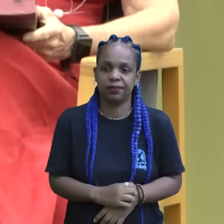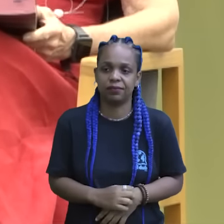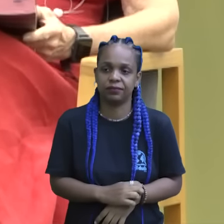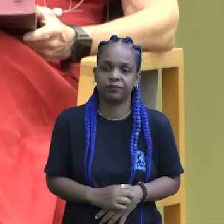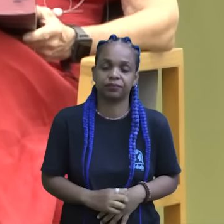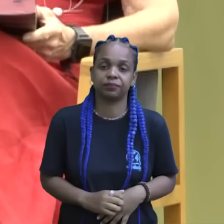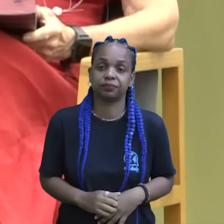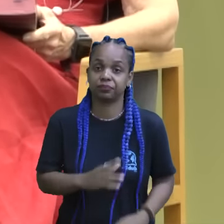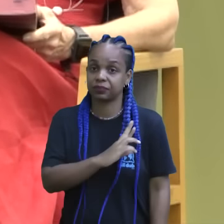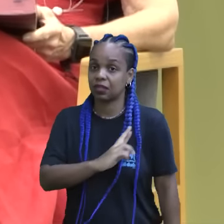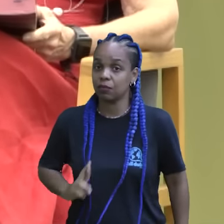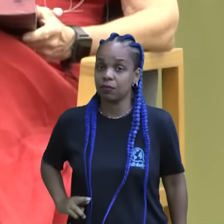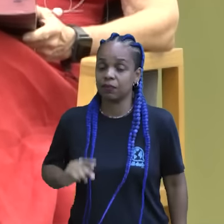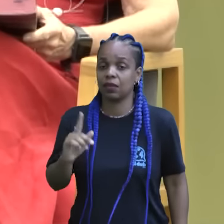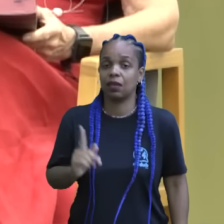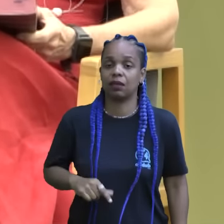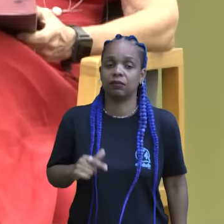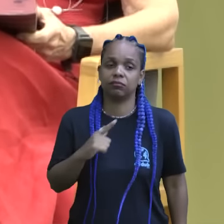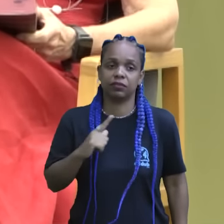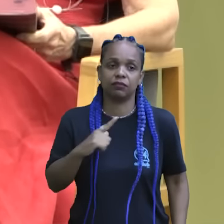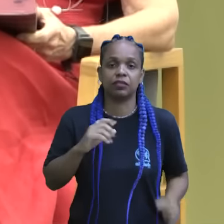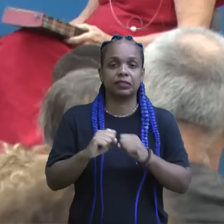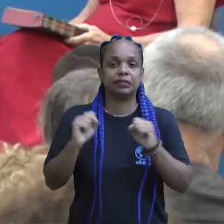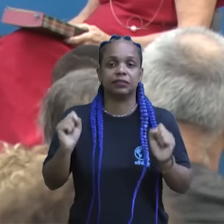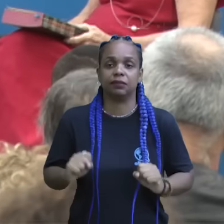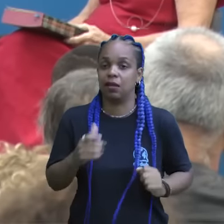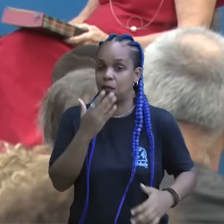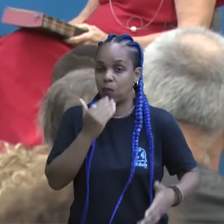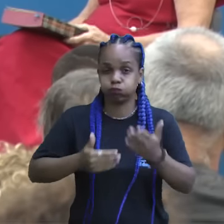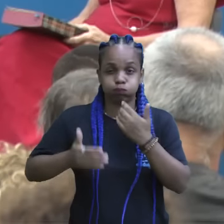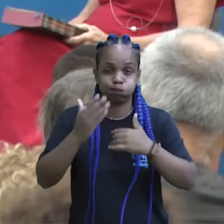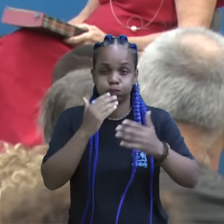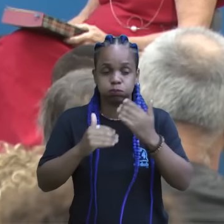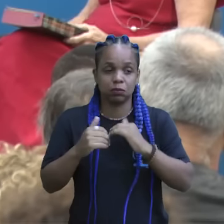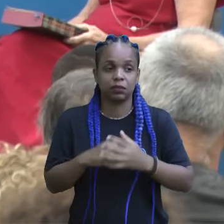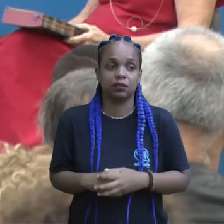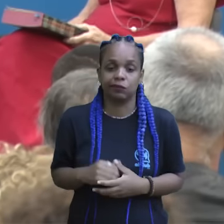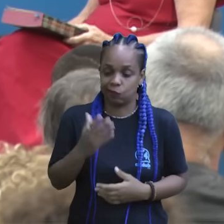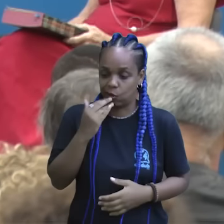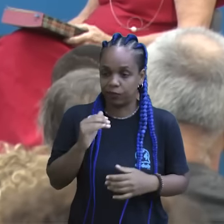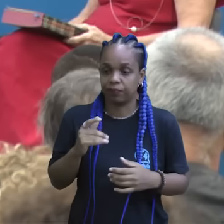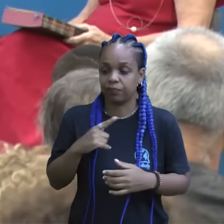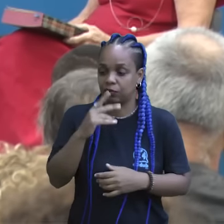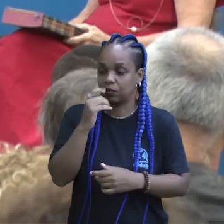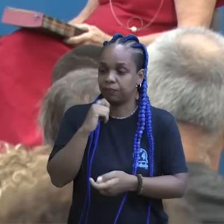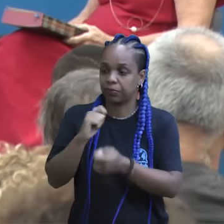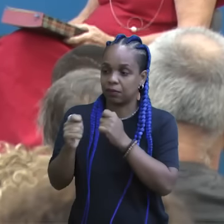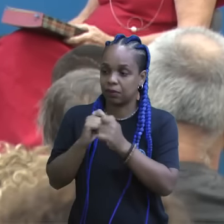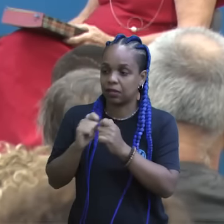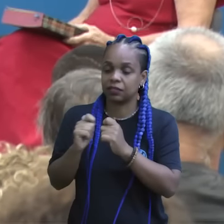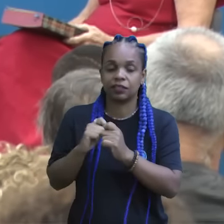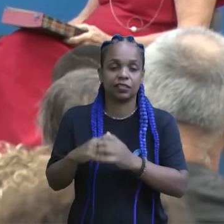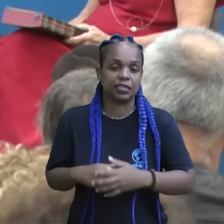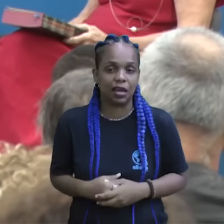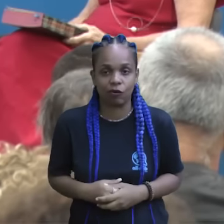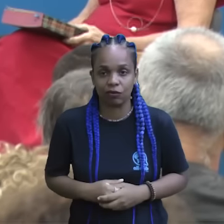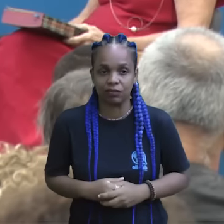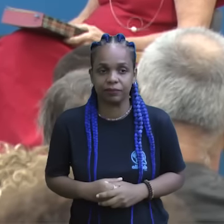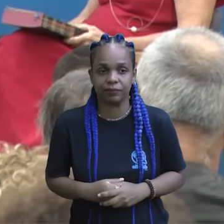jornalistas, comem... Como era? Os literatos, comem os políticos, comem